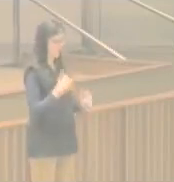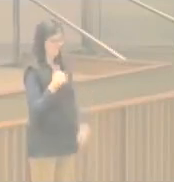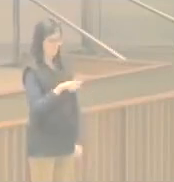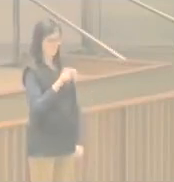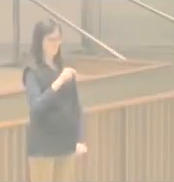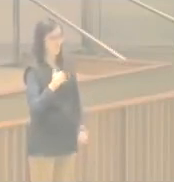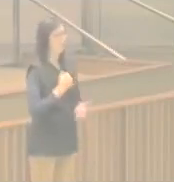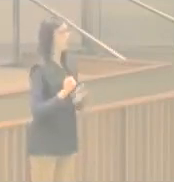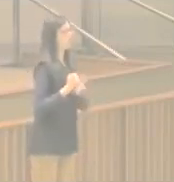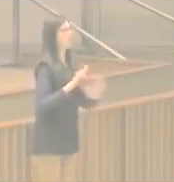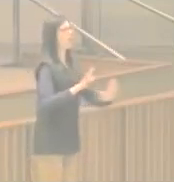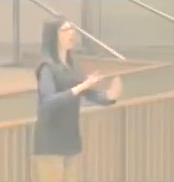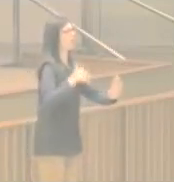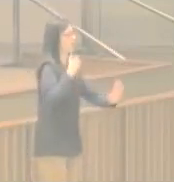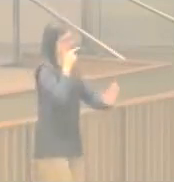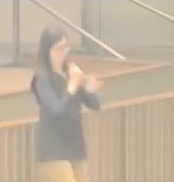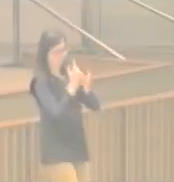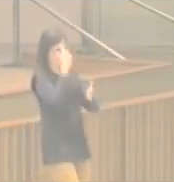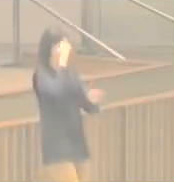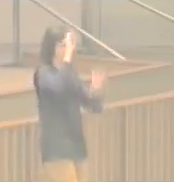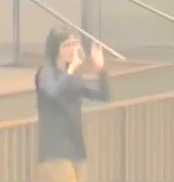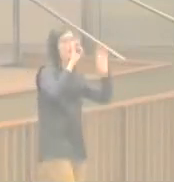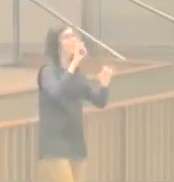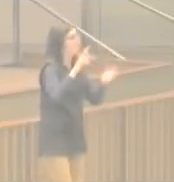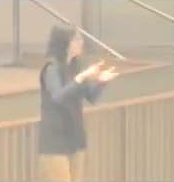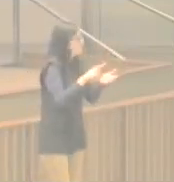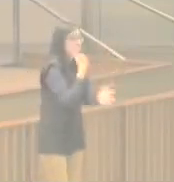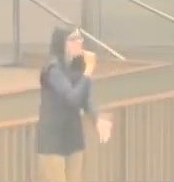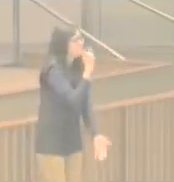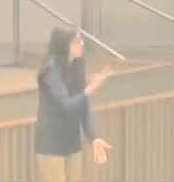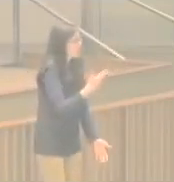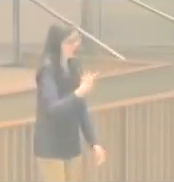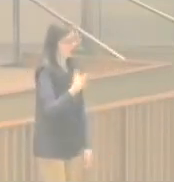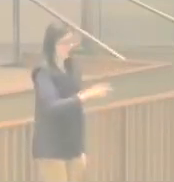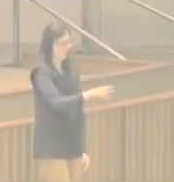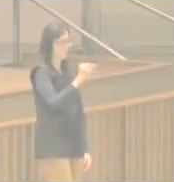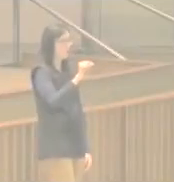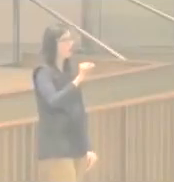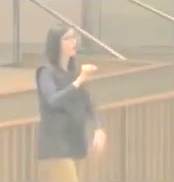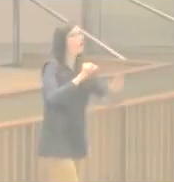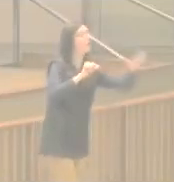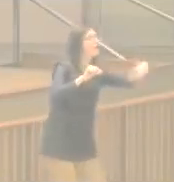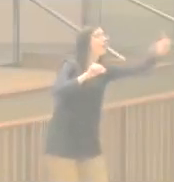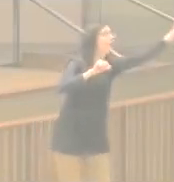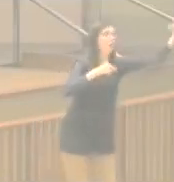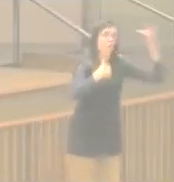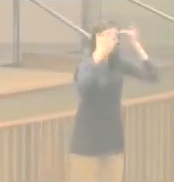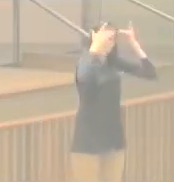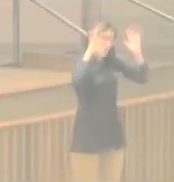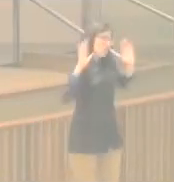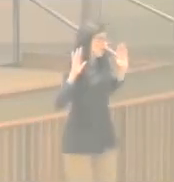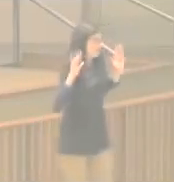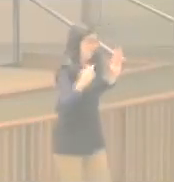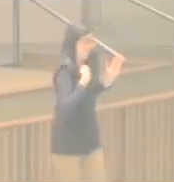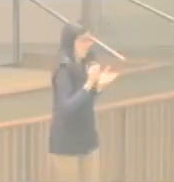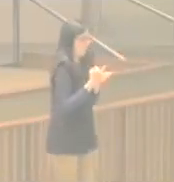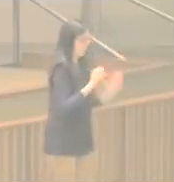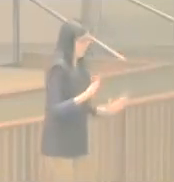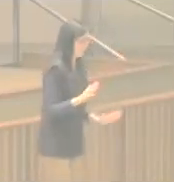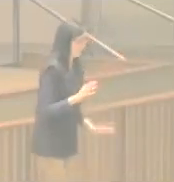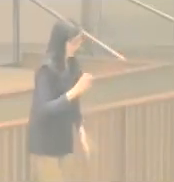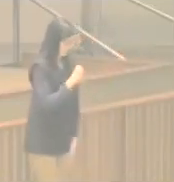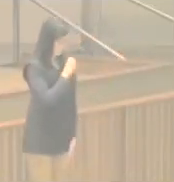do nosso pecado. Mas nós não temos o controle das consequências do nosso pecado. O